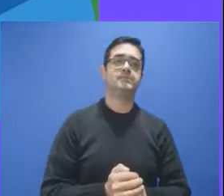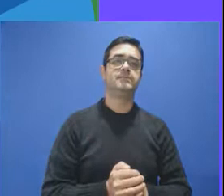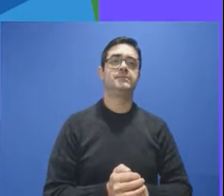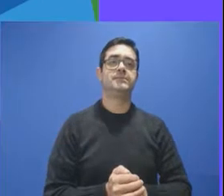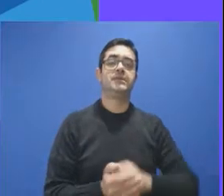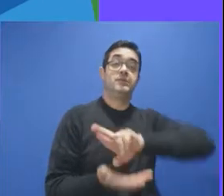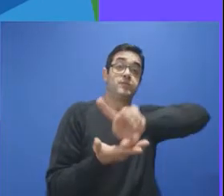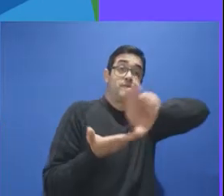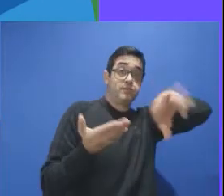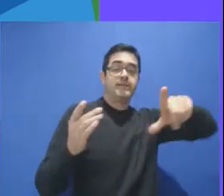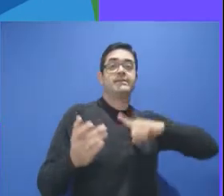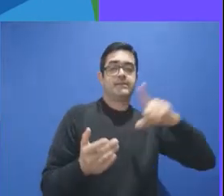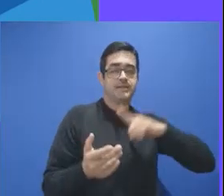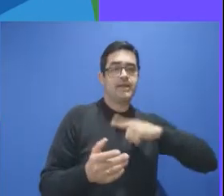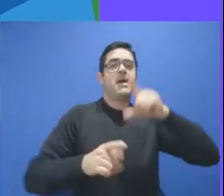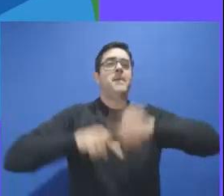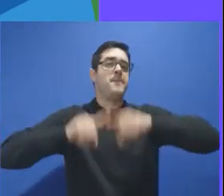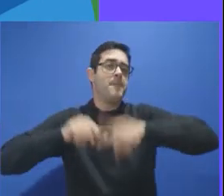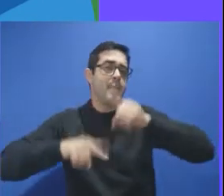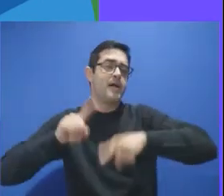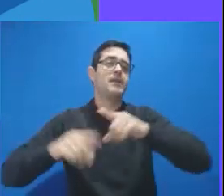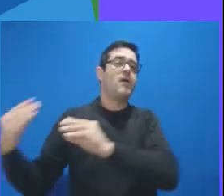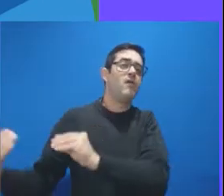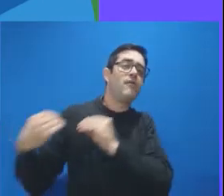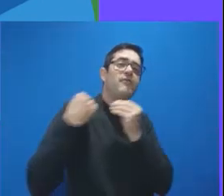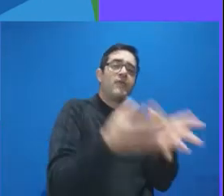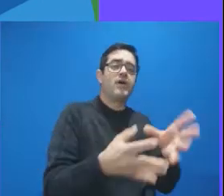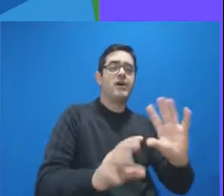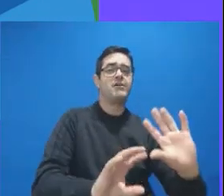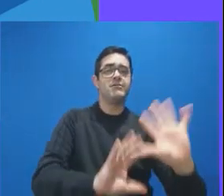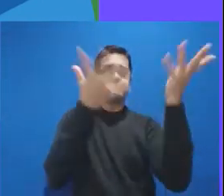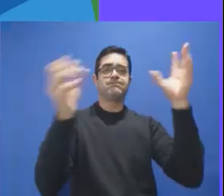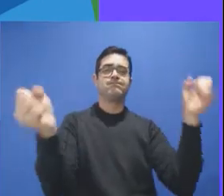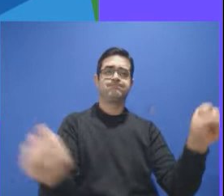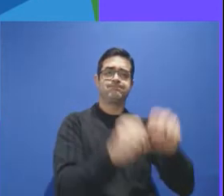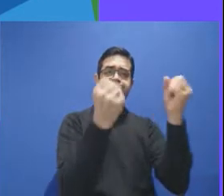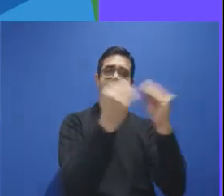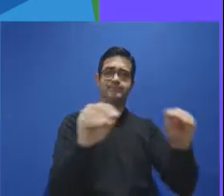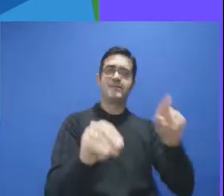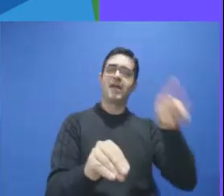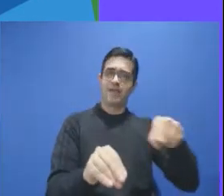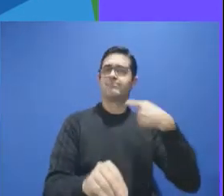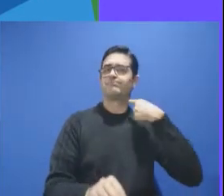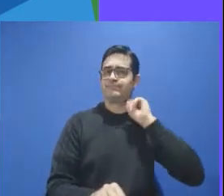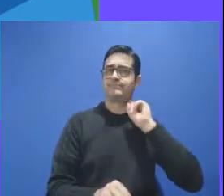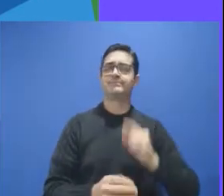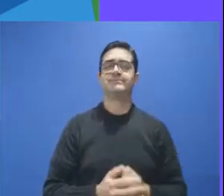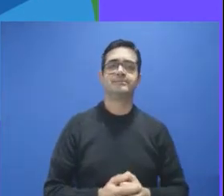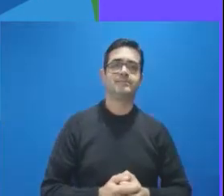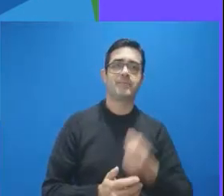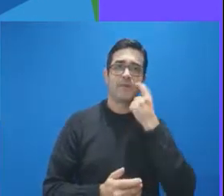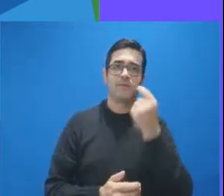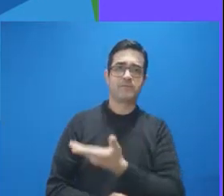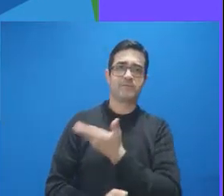humanos. Então, esses eventos, eles trazem material de fora do sistema e que causam dano, por isso são considerados origem de